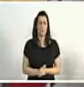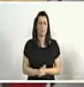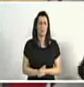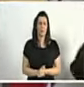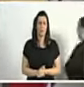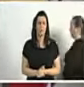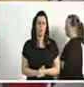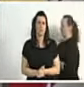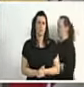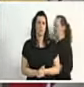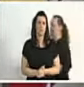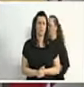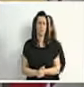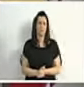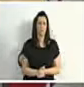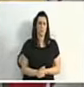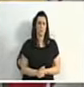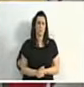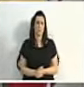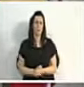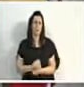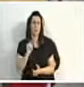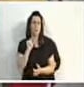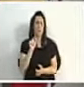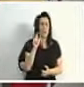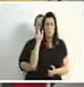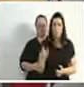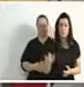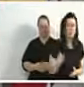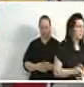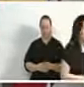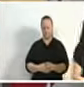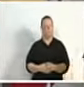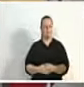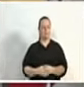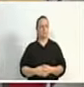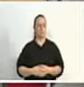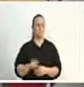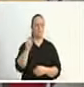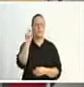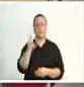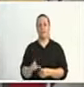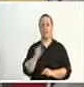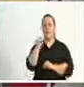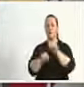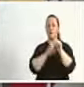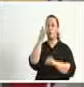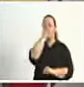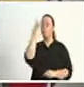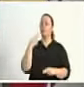e sequer sabe-se quem são os sigilosos beneficiários desse